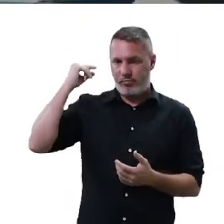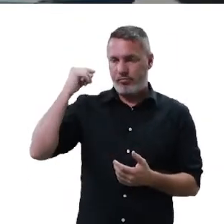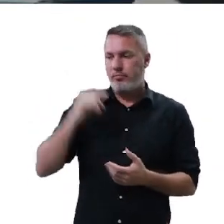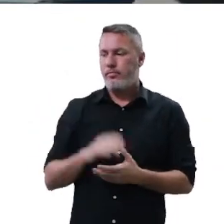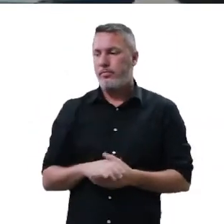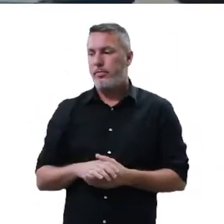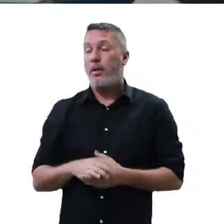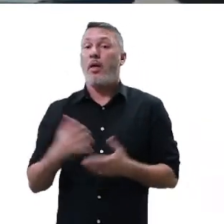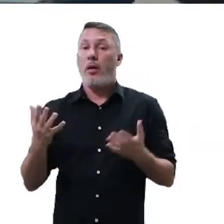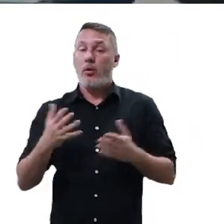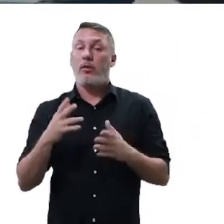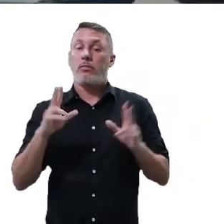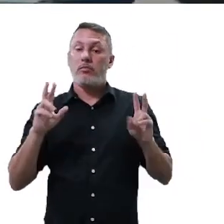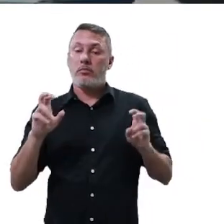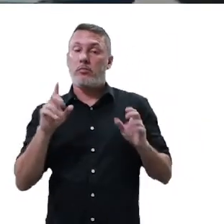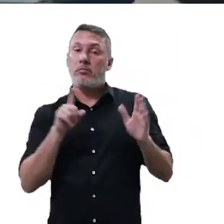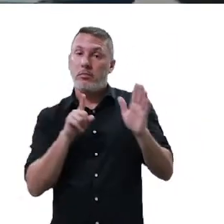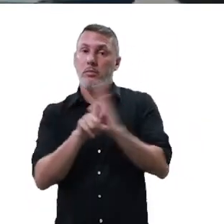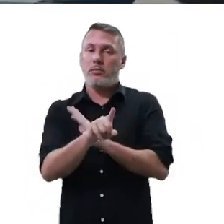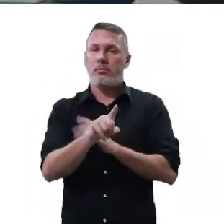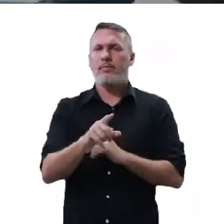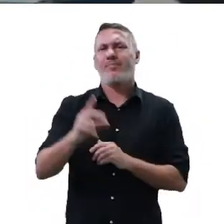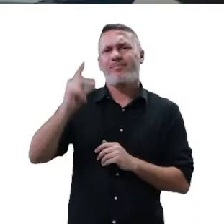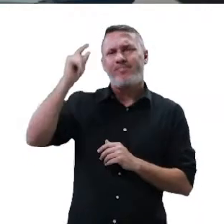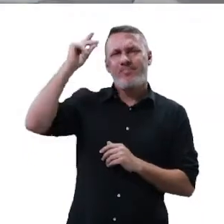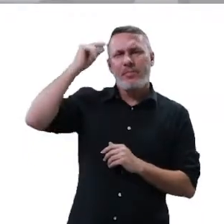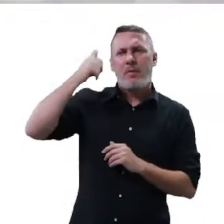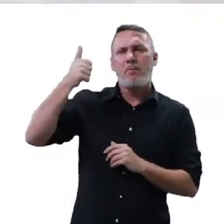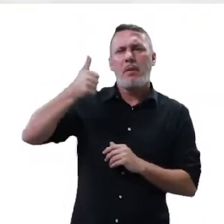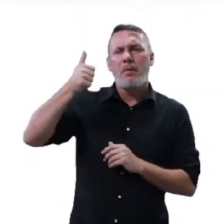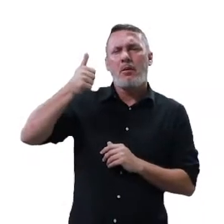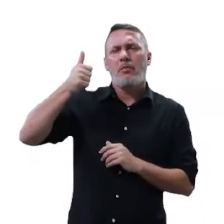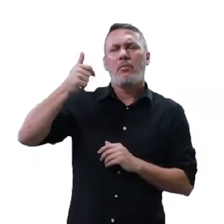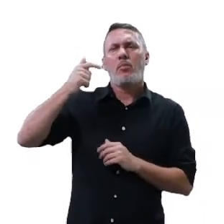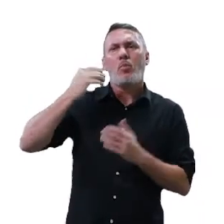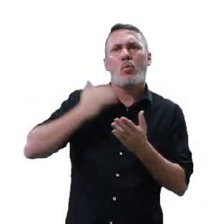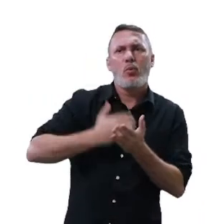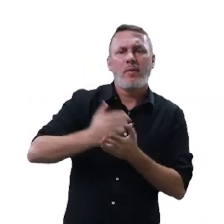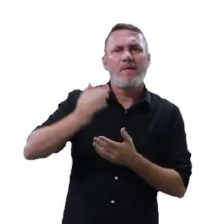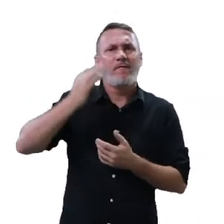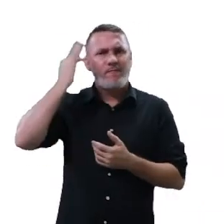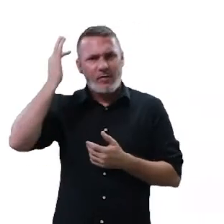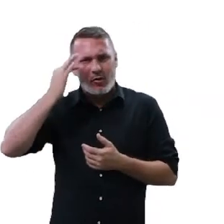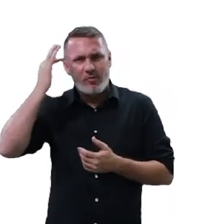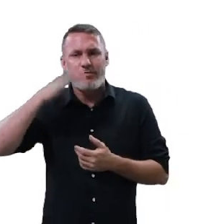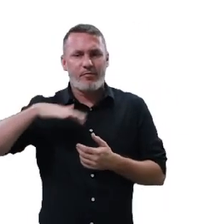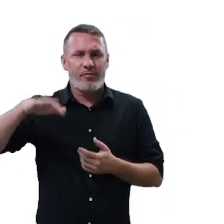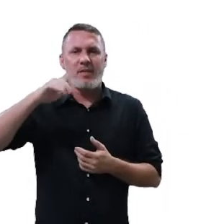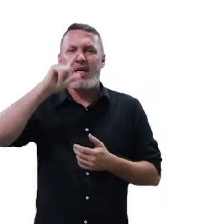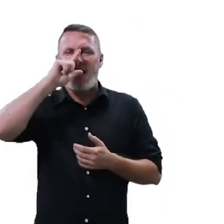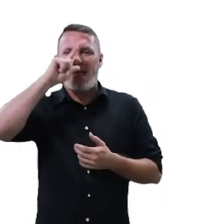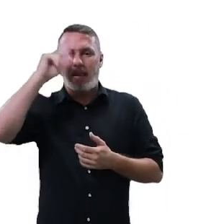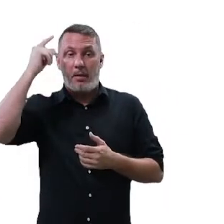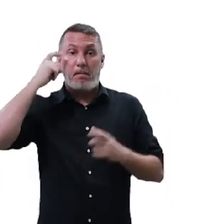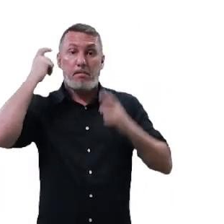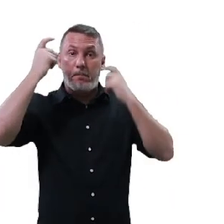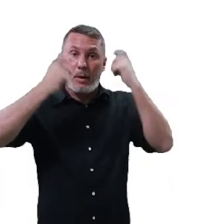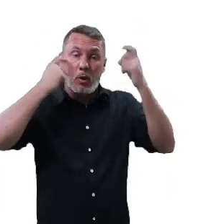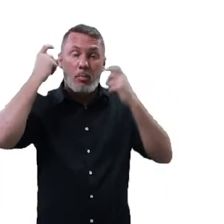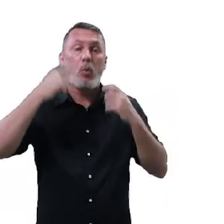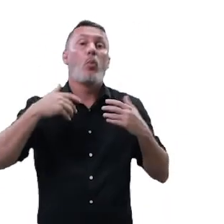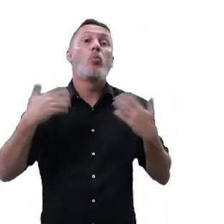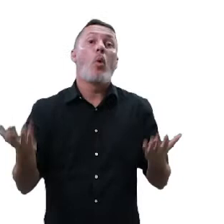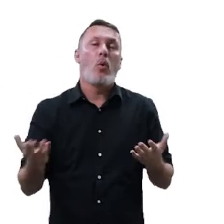do grande Mário Quintana. Aí vamos ao comando da questão. Os primeiros filósofos da antiguidade clássica grega se